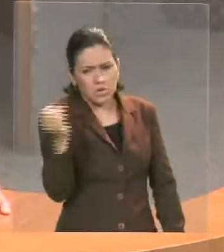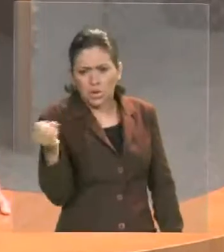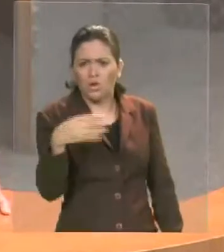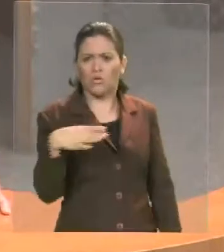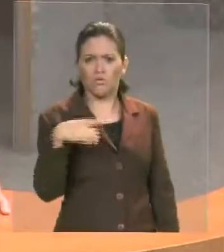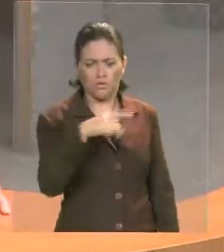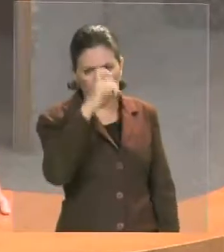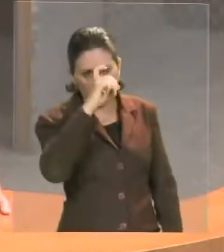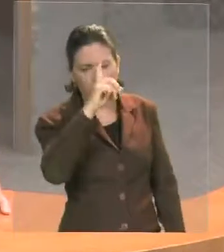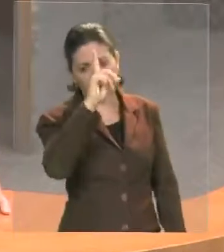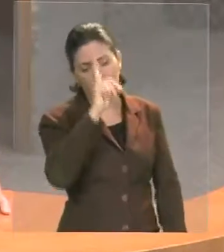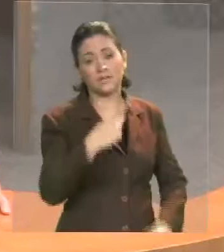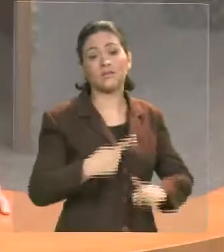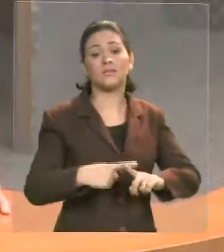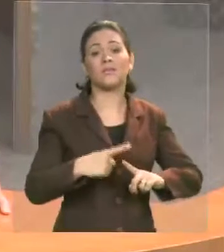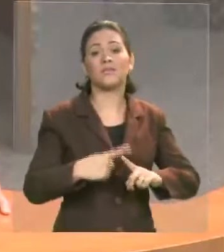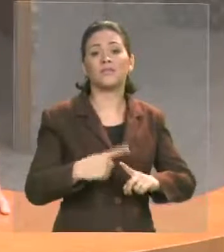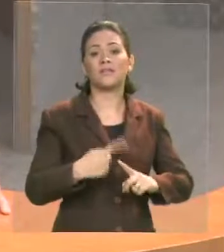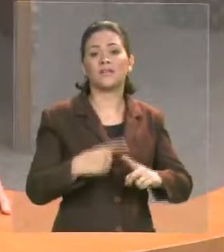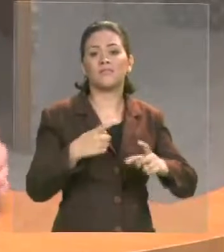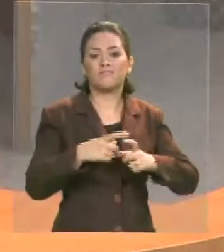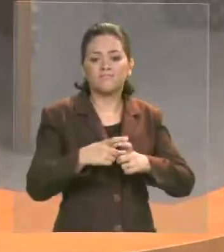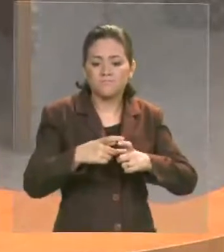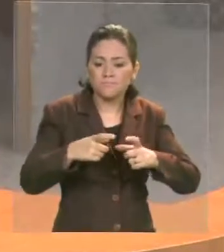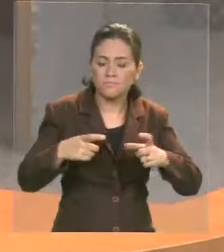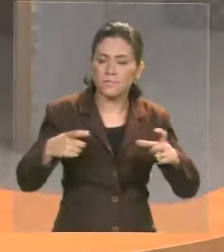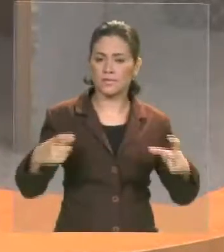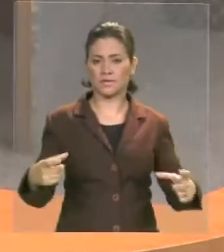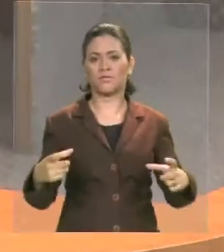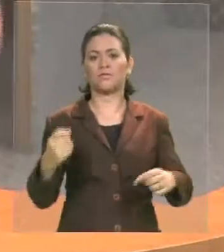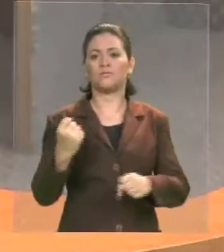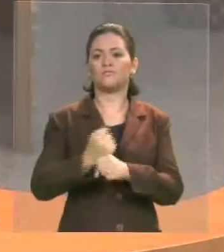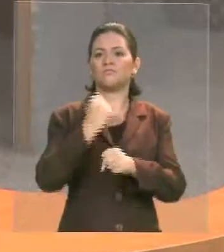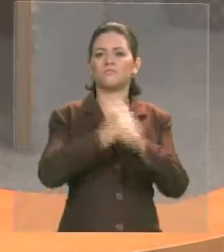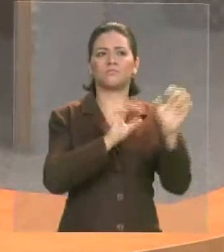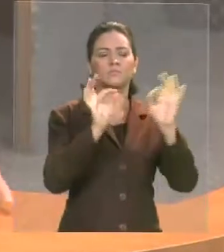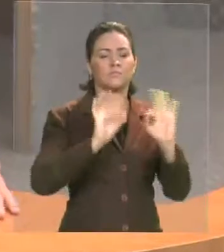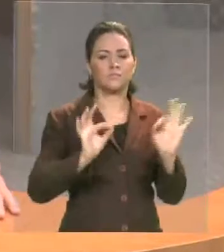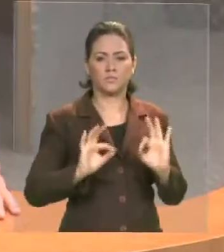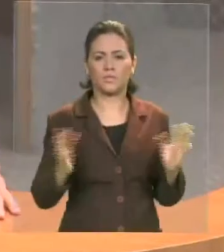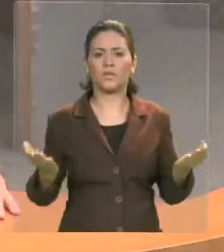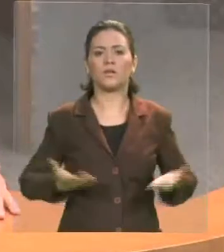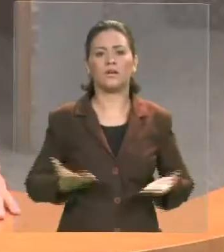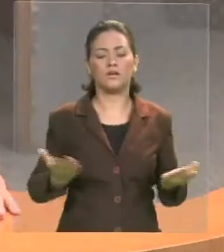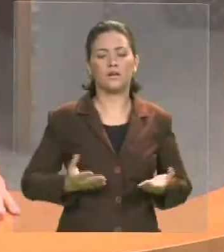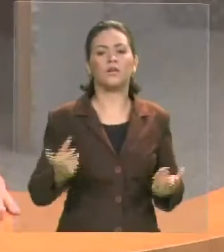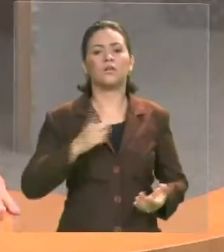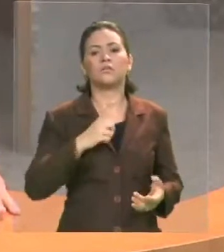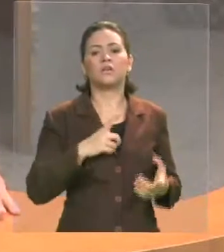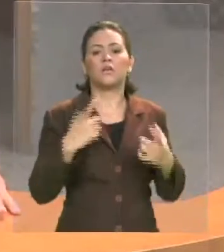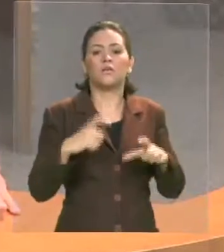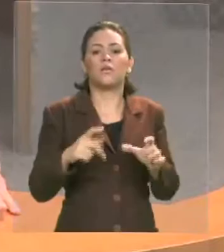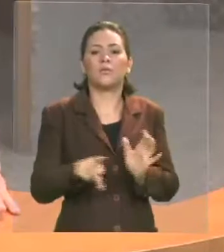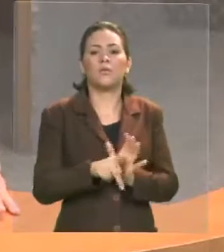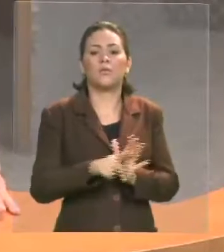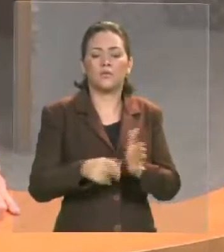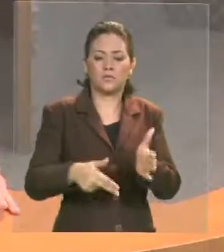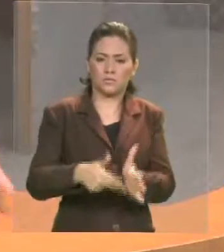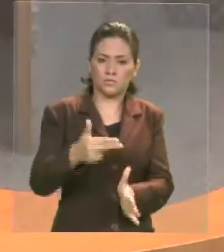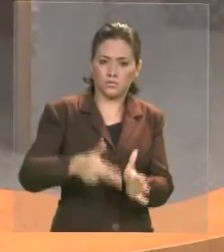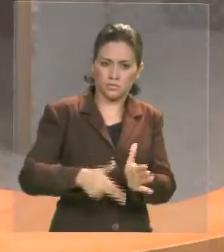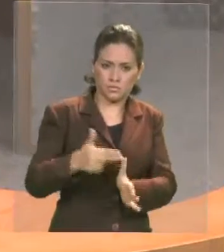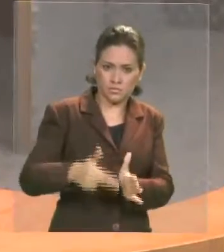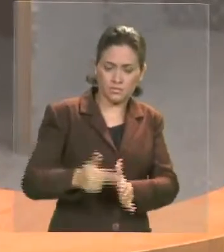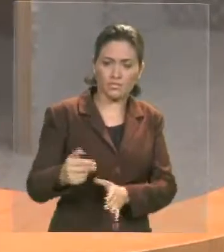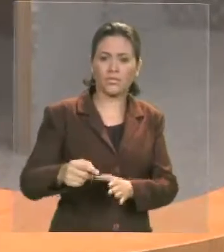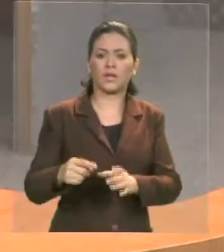a amplitude da reforma que foi feita, que conta hoje com centro cirúrgico, sala de